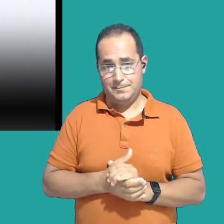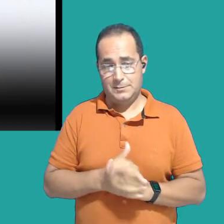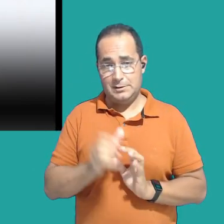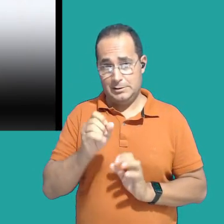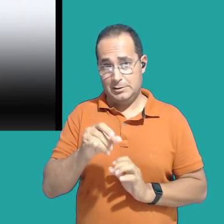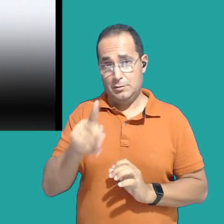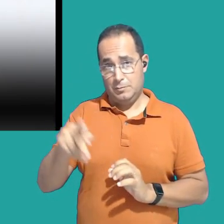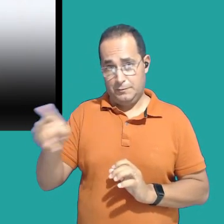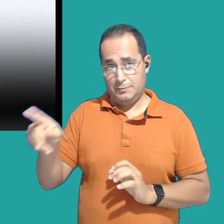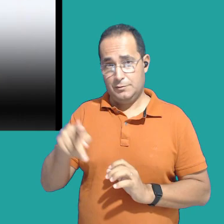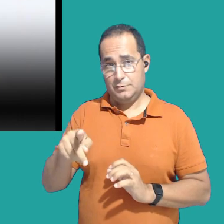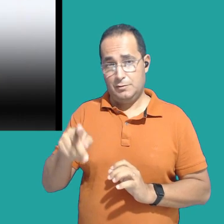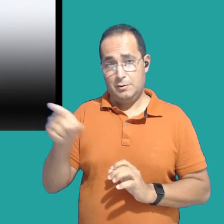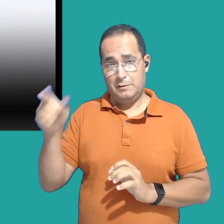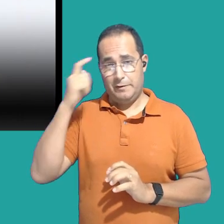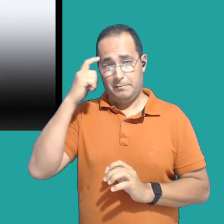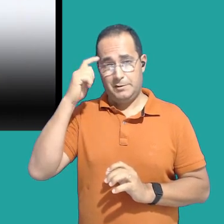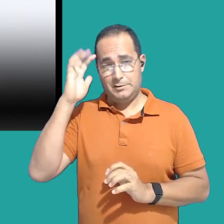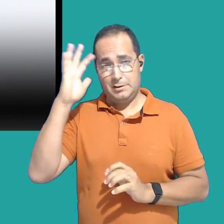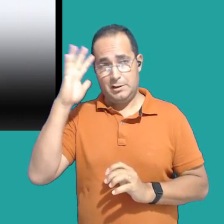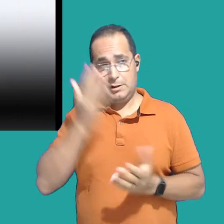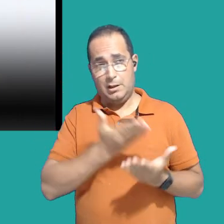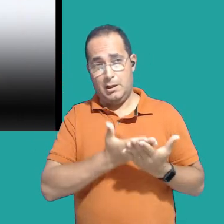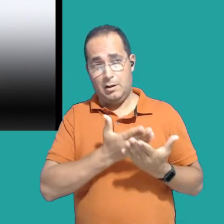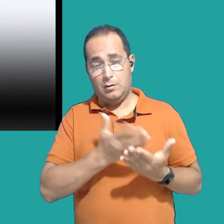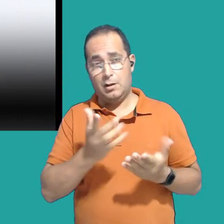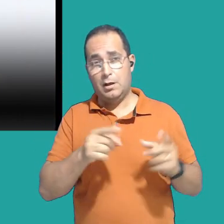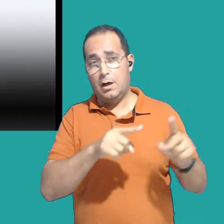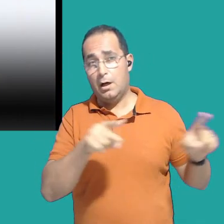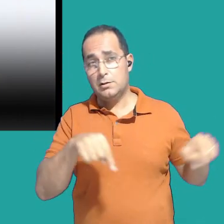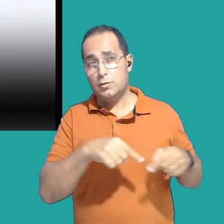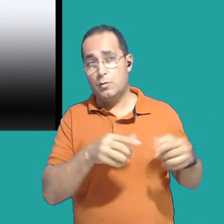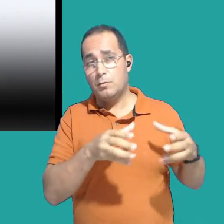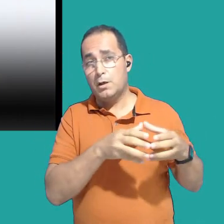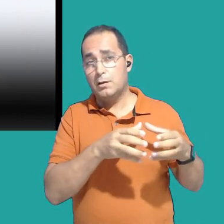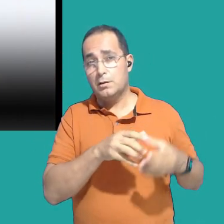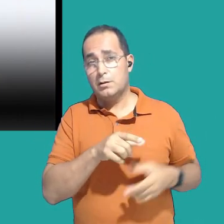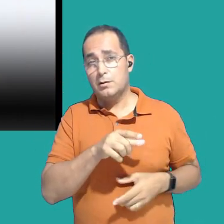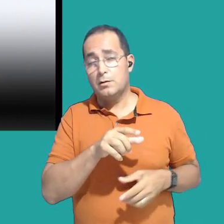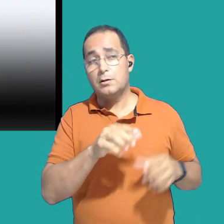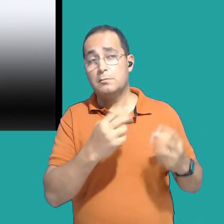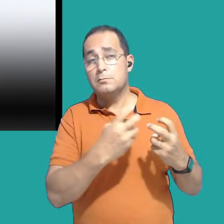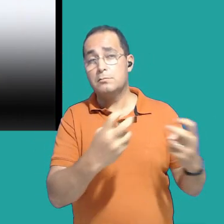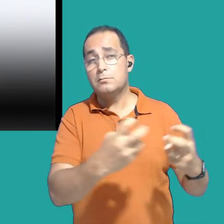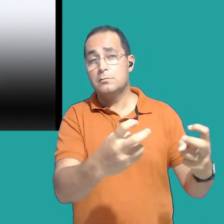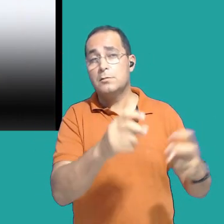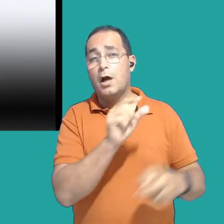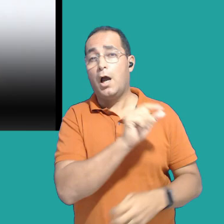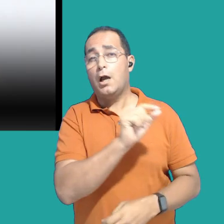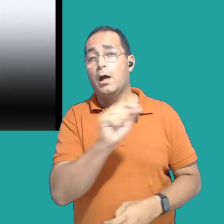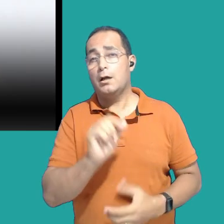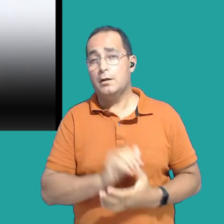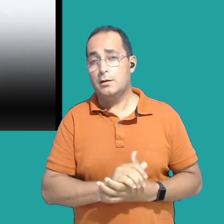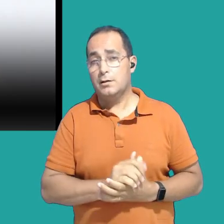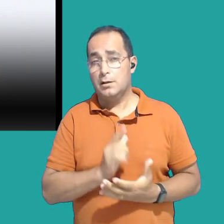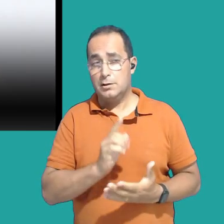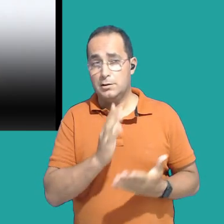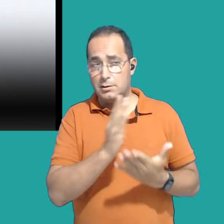Então, se um professor vai pensar numa aula, qual é a turma, qual é o